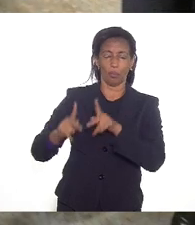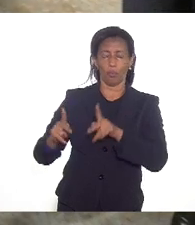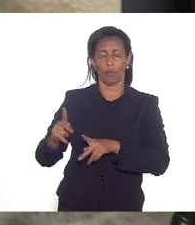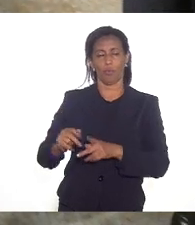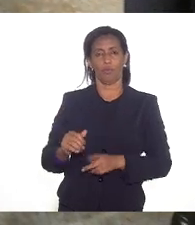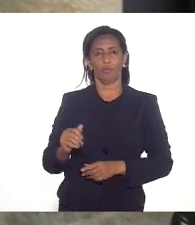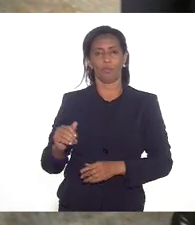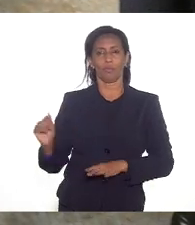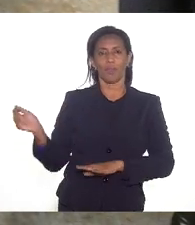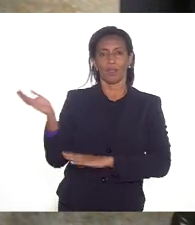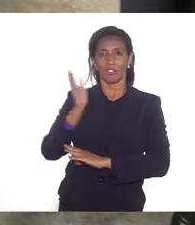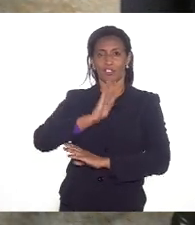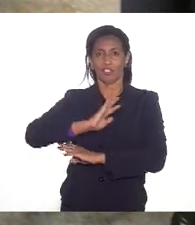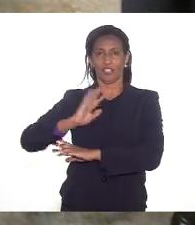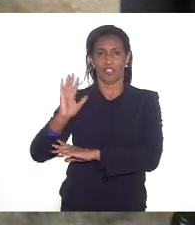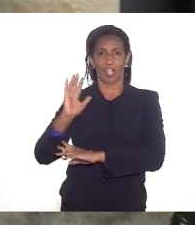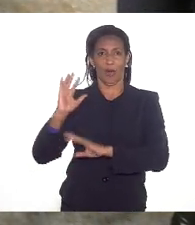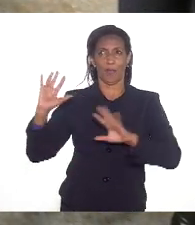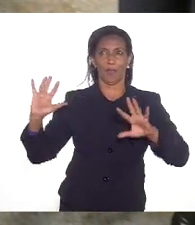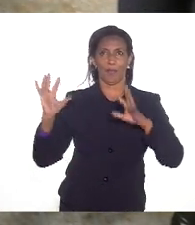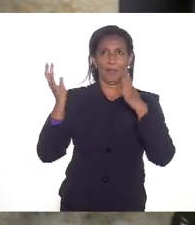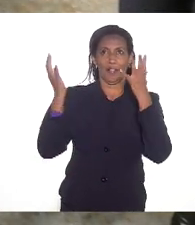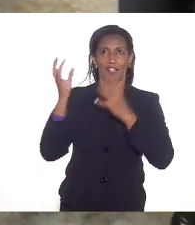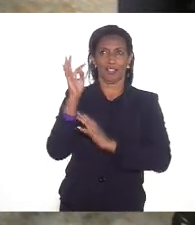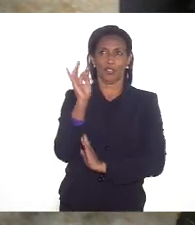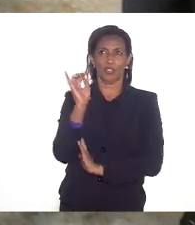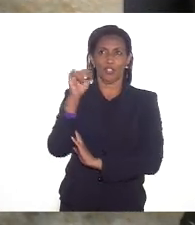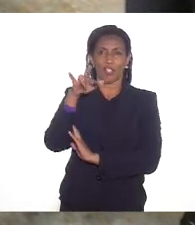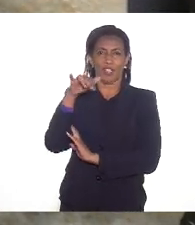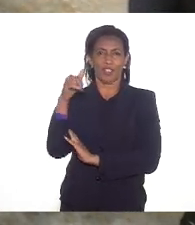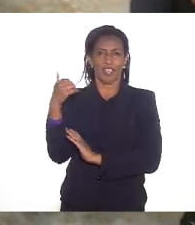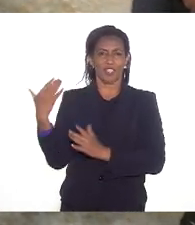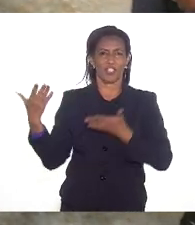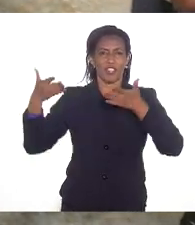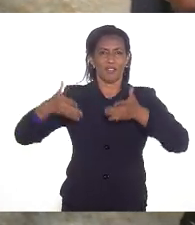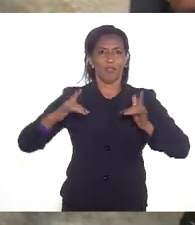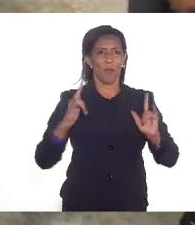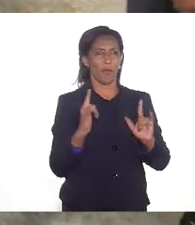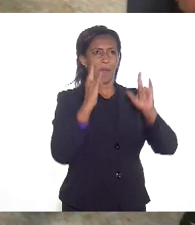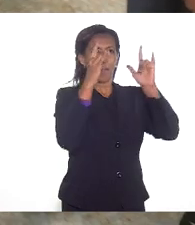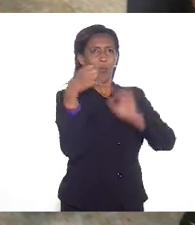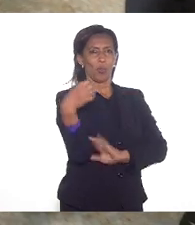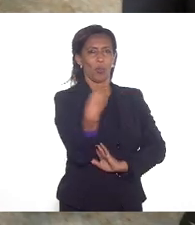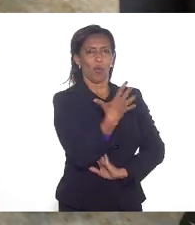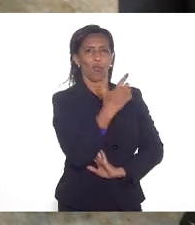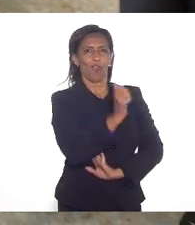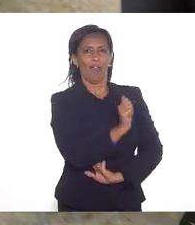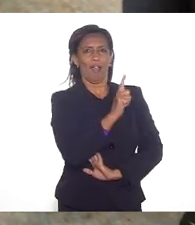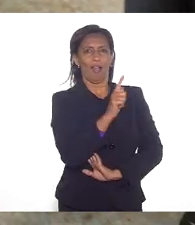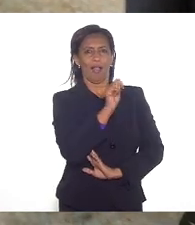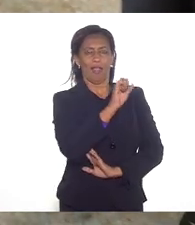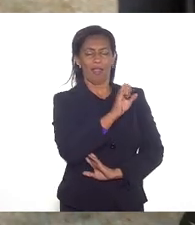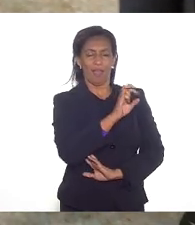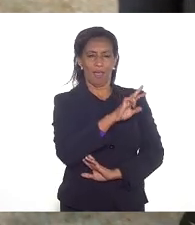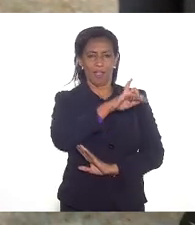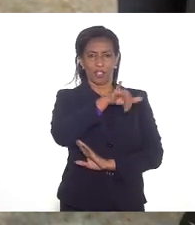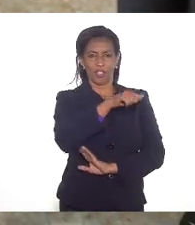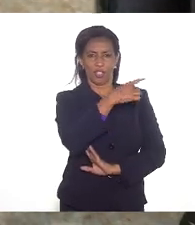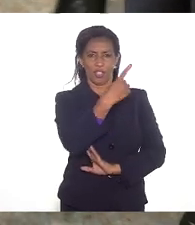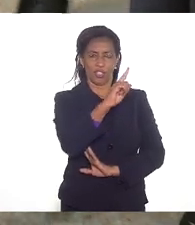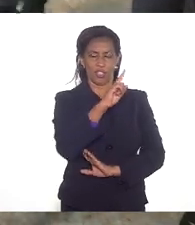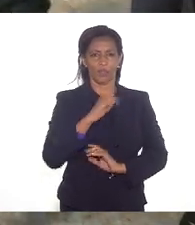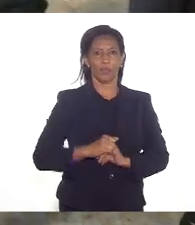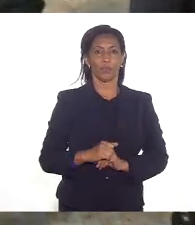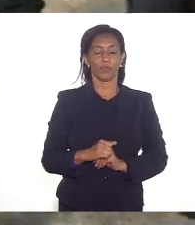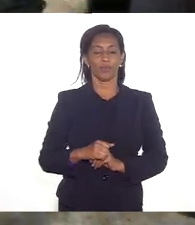Palácio Tiradentes que ver e o Alison e muito trabalho que temos pela frente rio grande arquiteto do universo